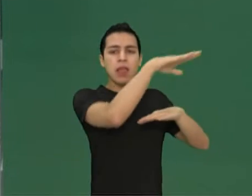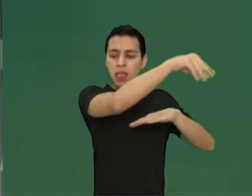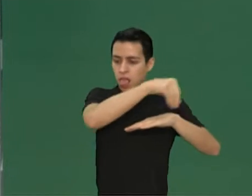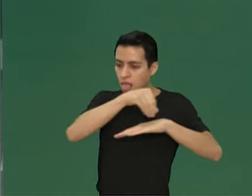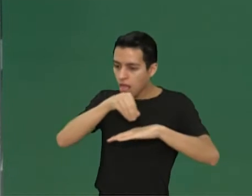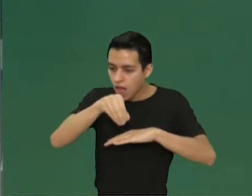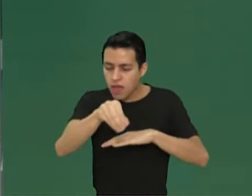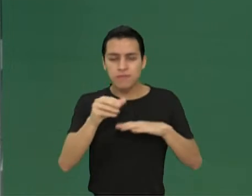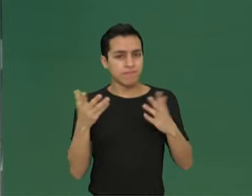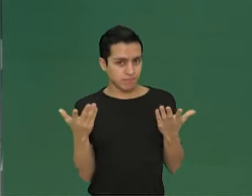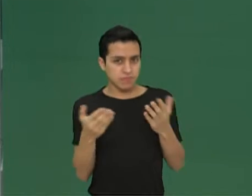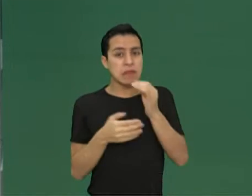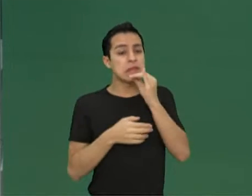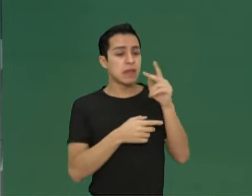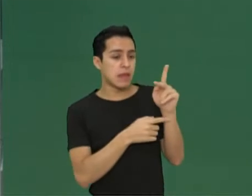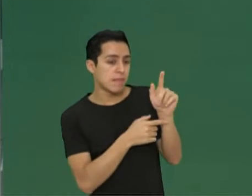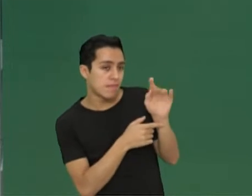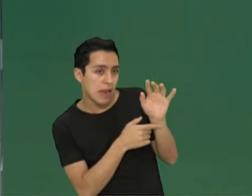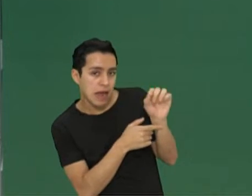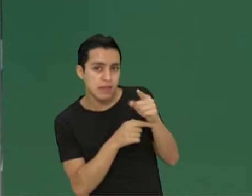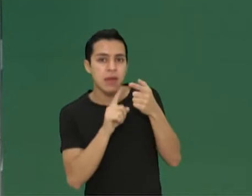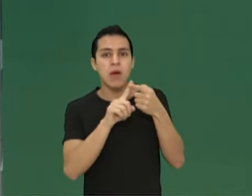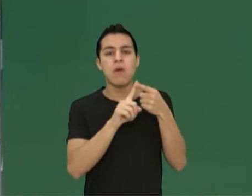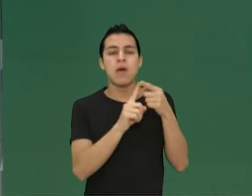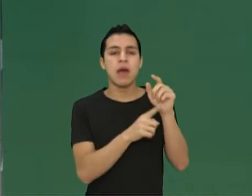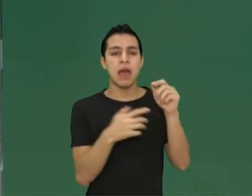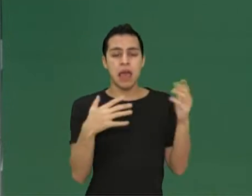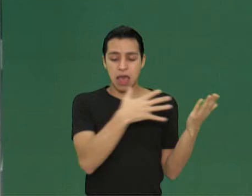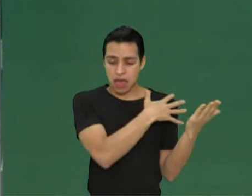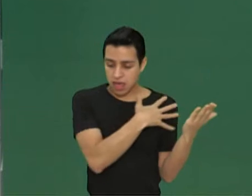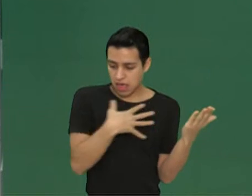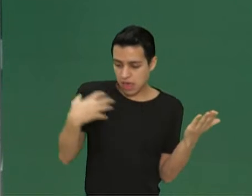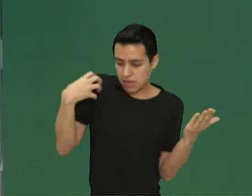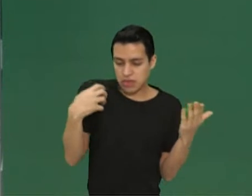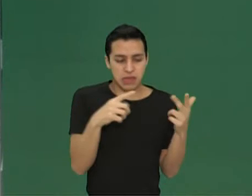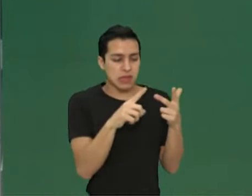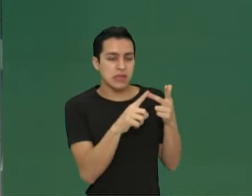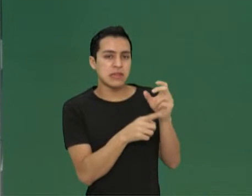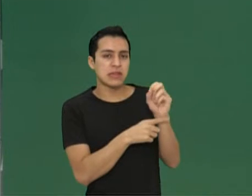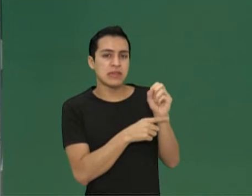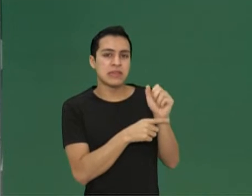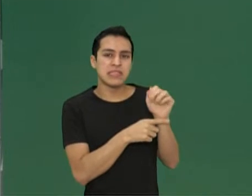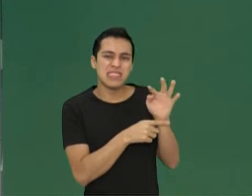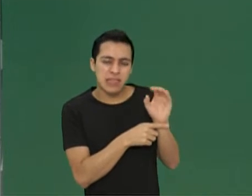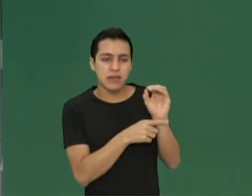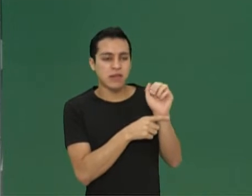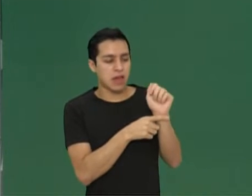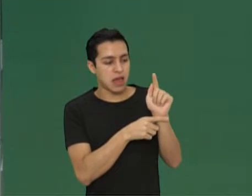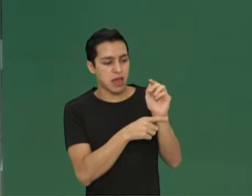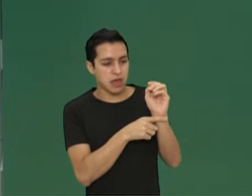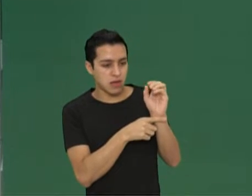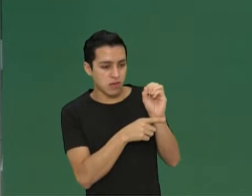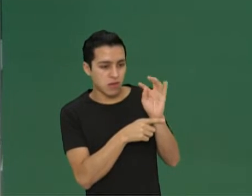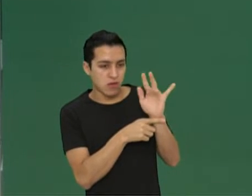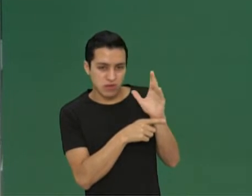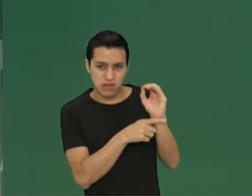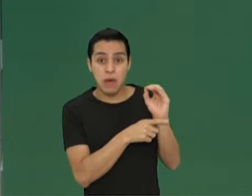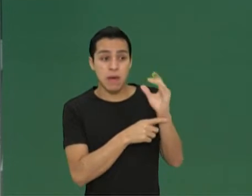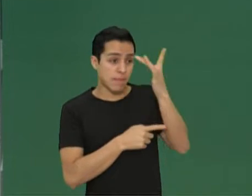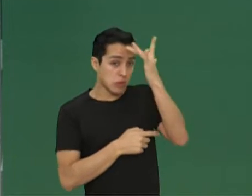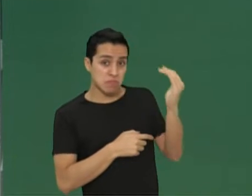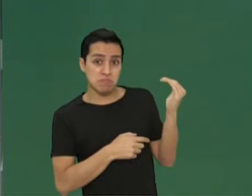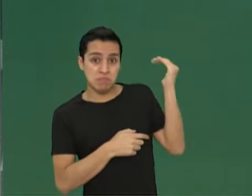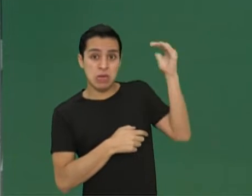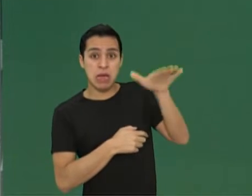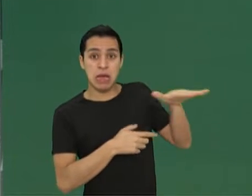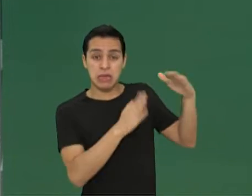grande de que se Platão disse, se Aristóteles disse, se Santo Agostinho disse, se os grandes, né, padres da igreja ali argumentaram, é verdade, pronto,